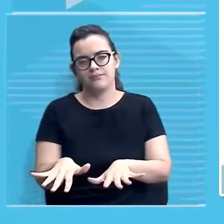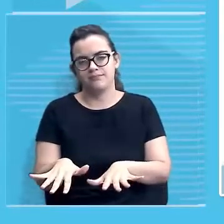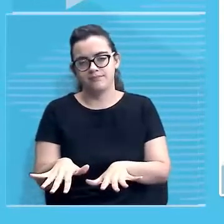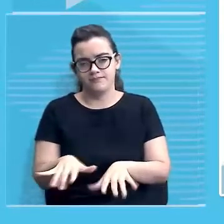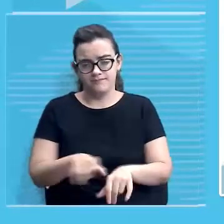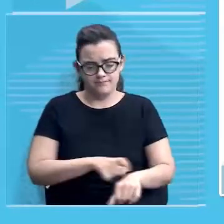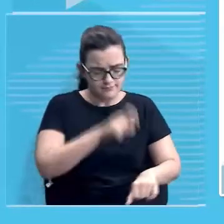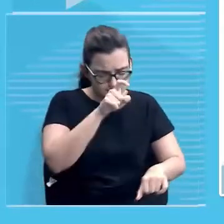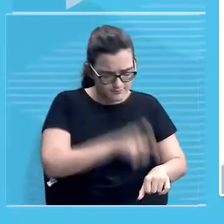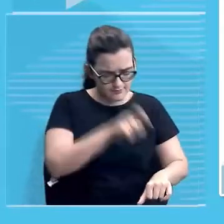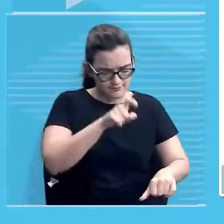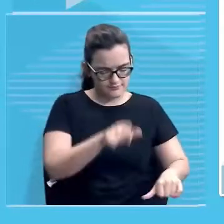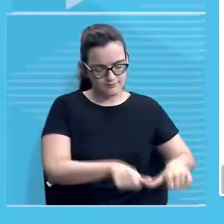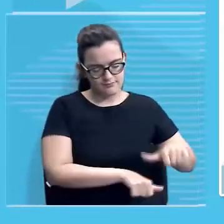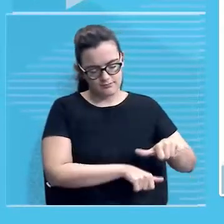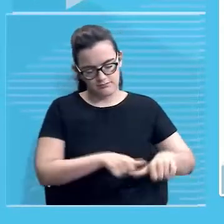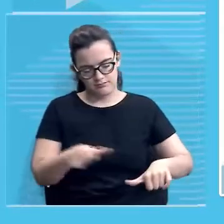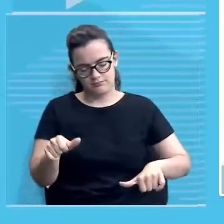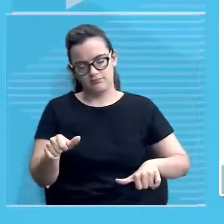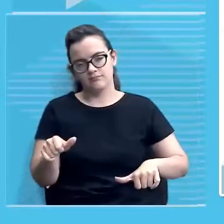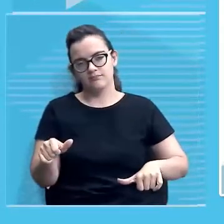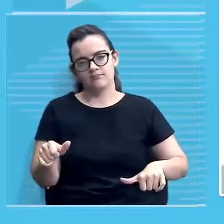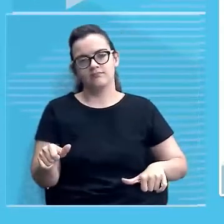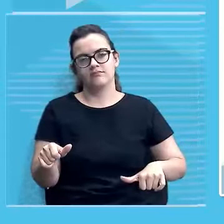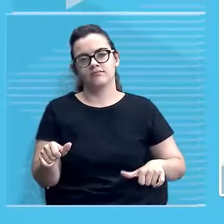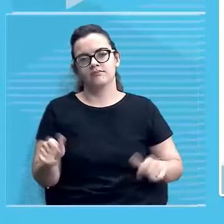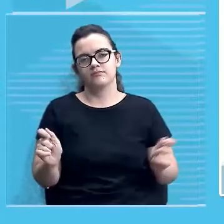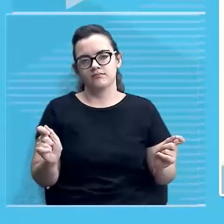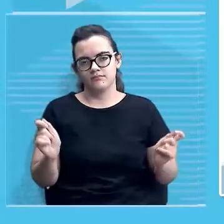nessa transição, nesse processo de transição,